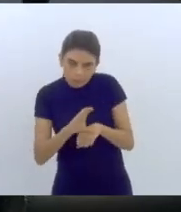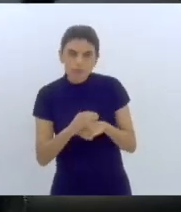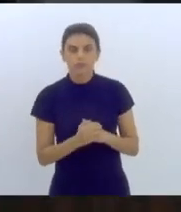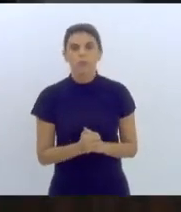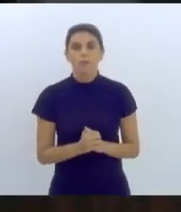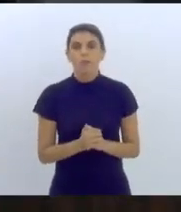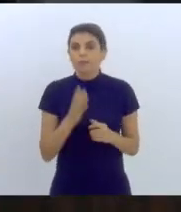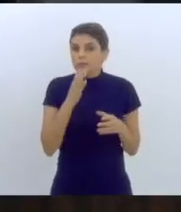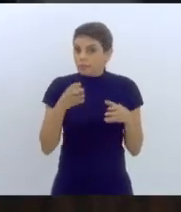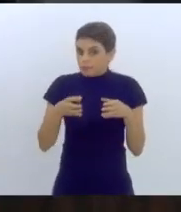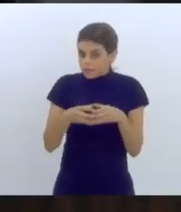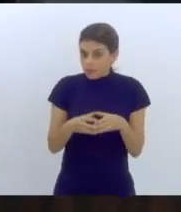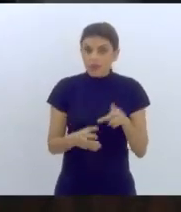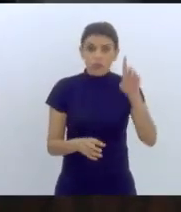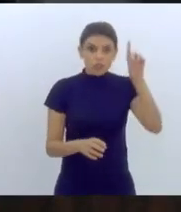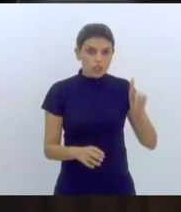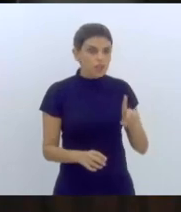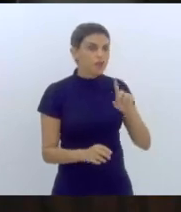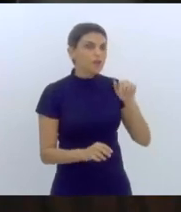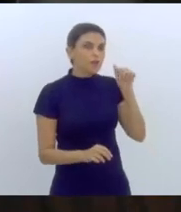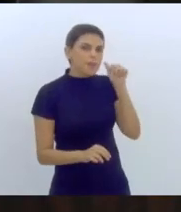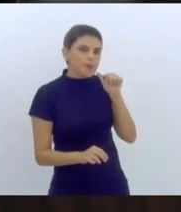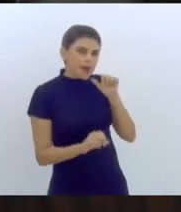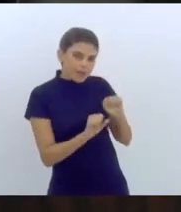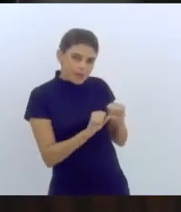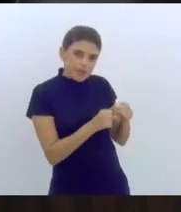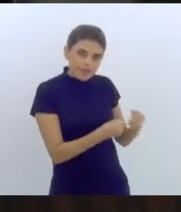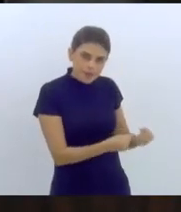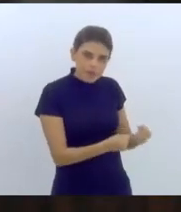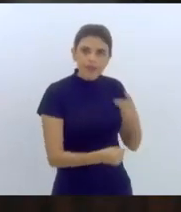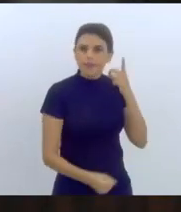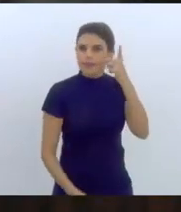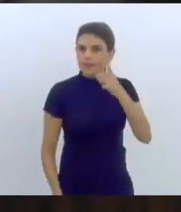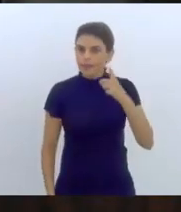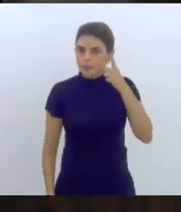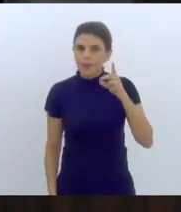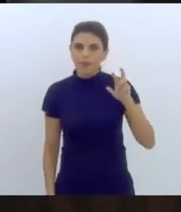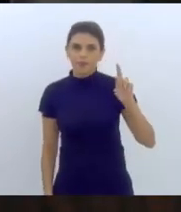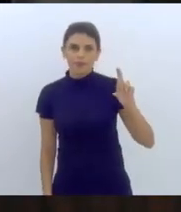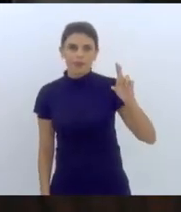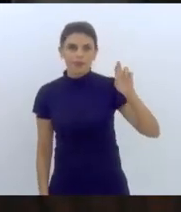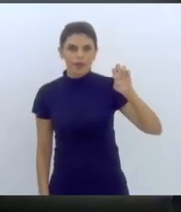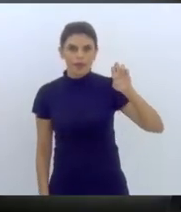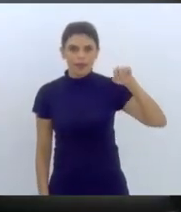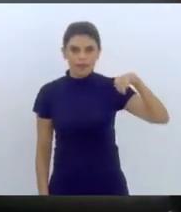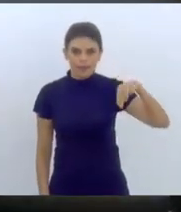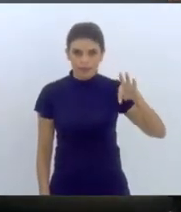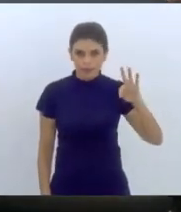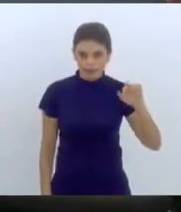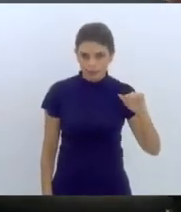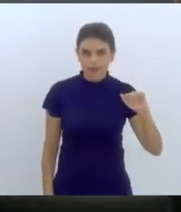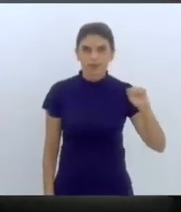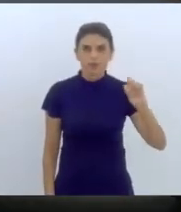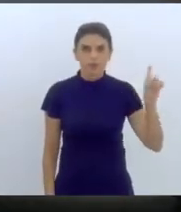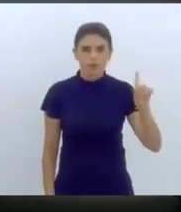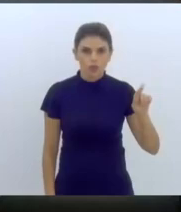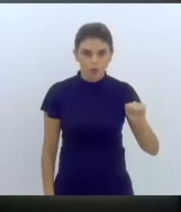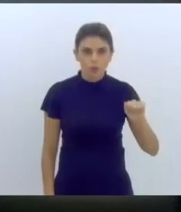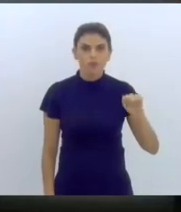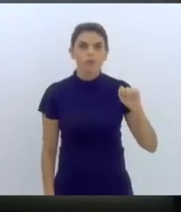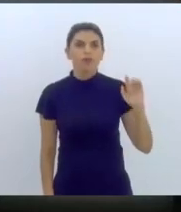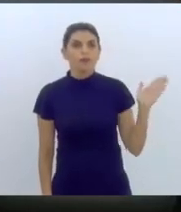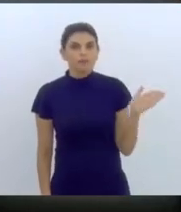Pela Comissão de Defesa dos Direitos da Mulher, deputada Renata Souza. Deputada